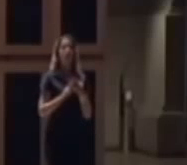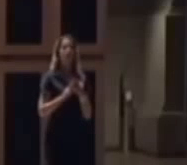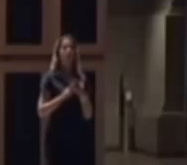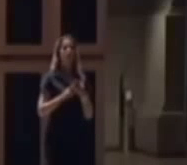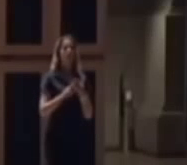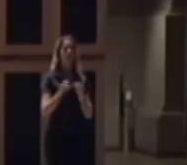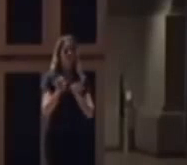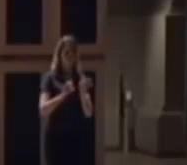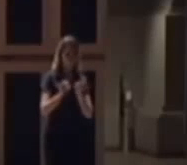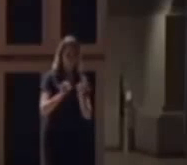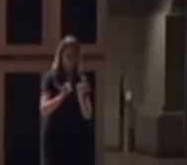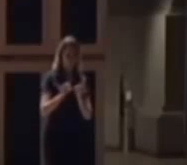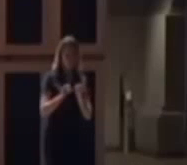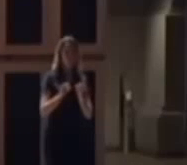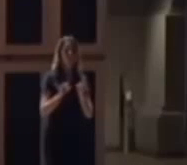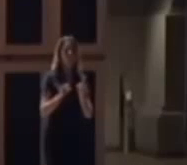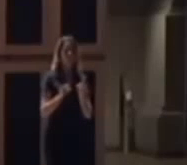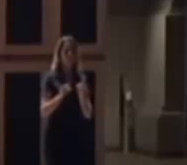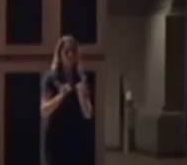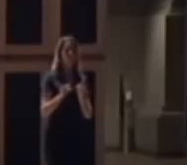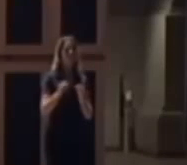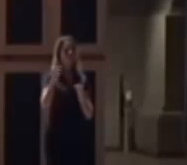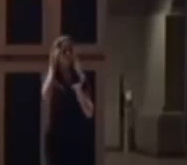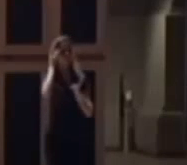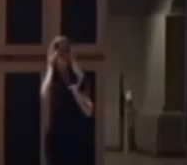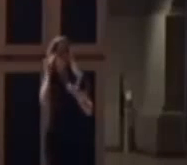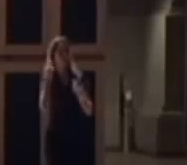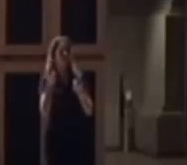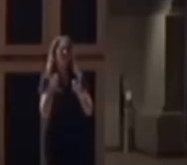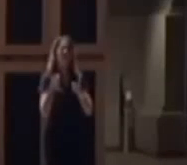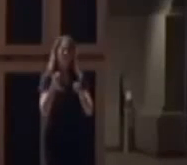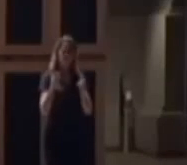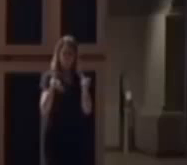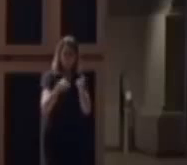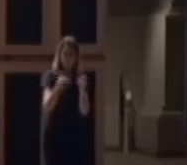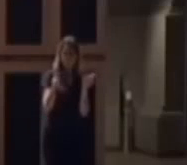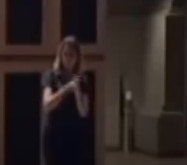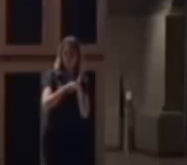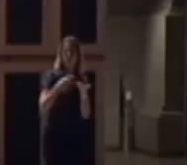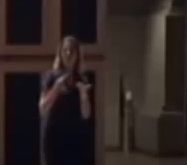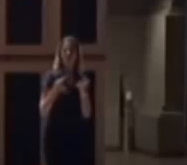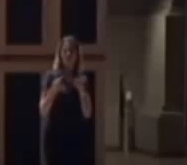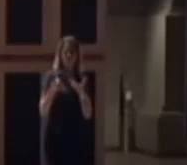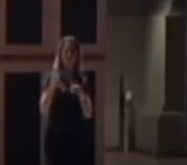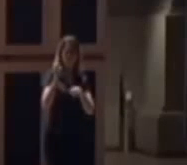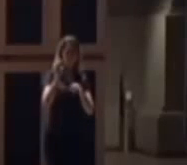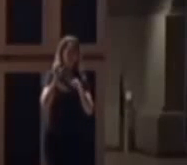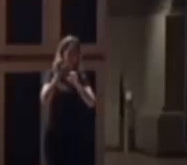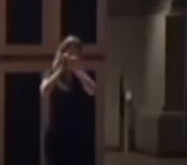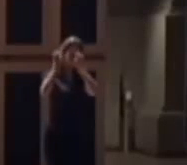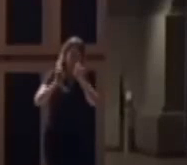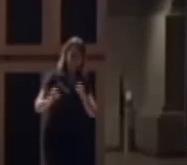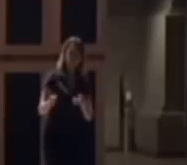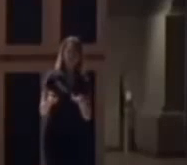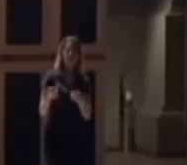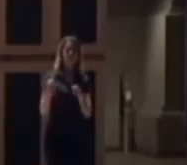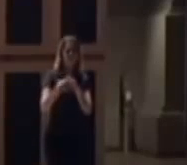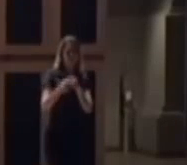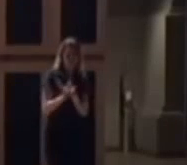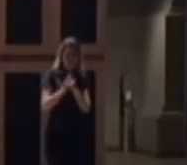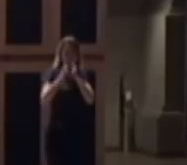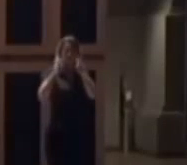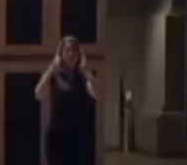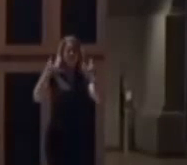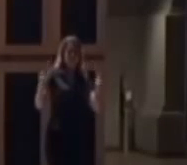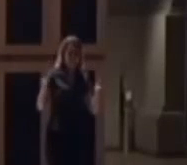havia falado. Amadurecimento da participação social, porque também há uma necessidade de discussão ampla com o